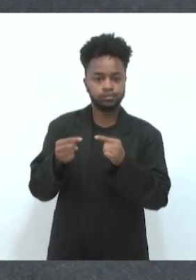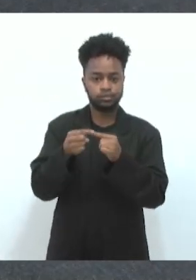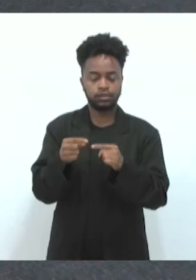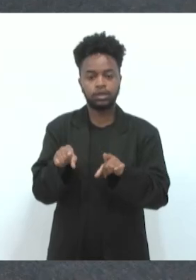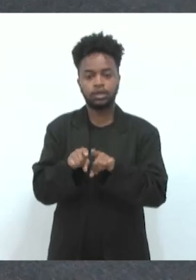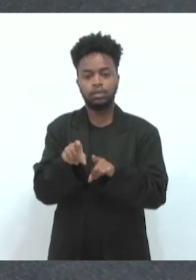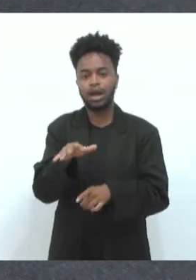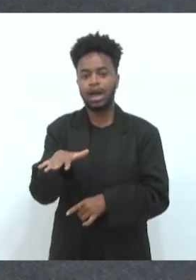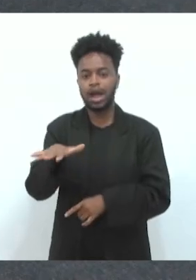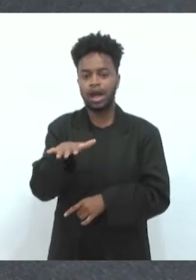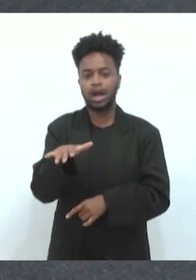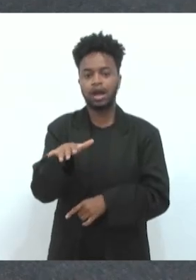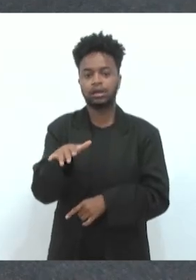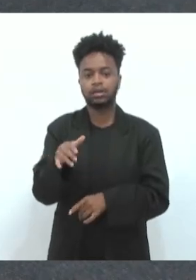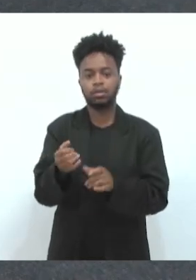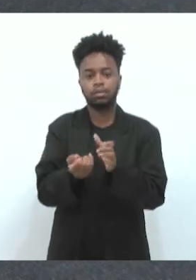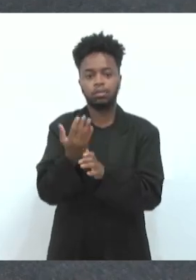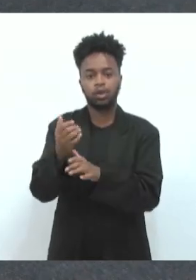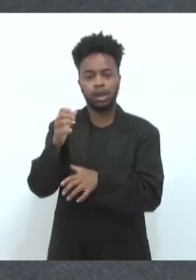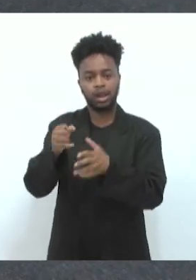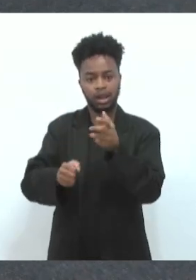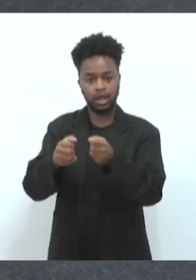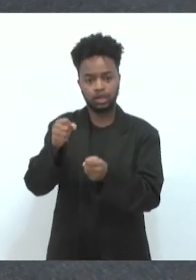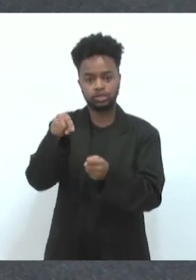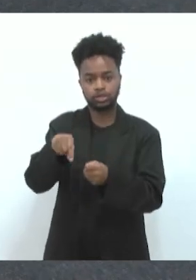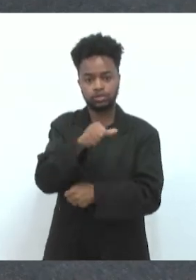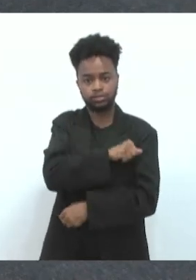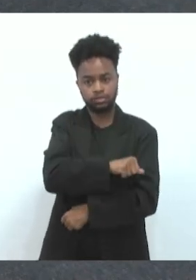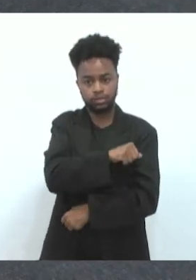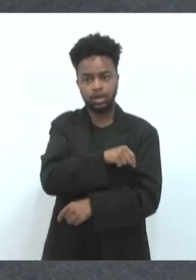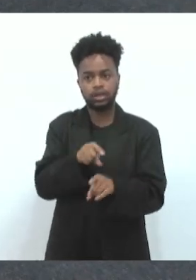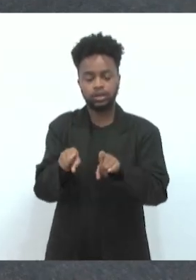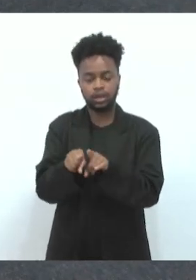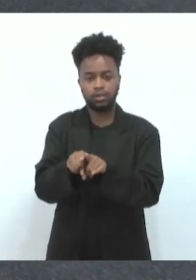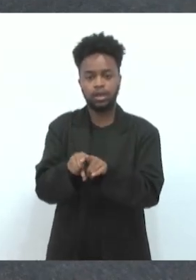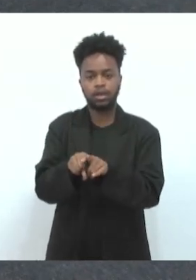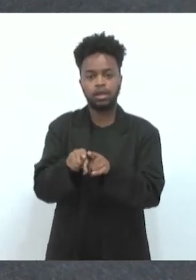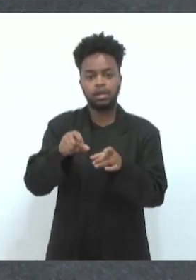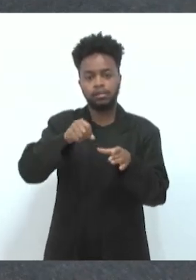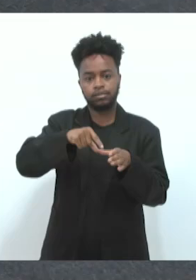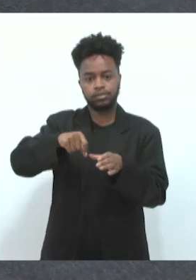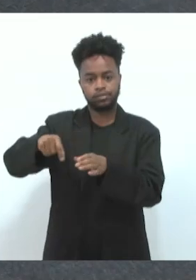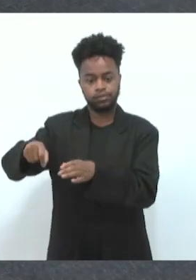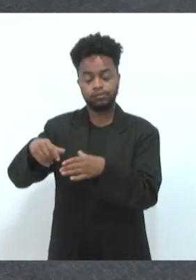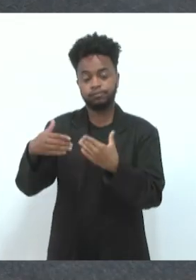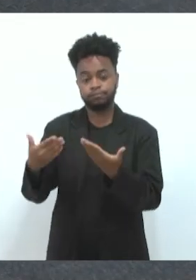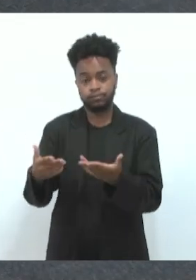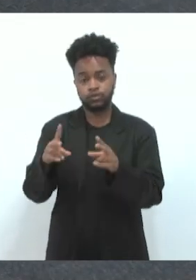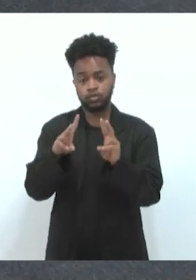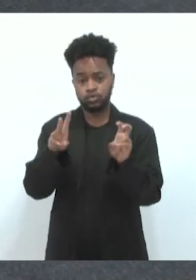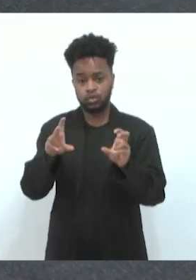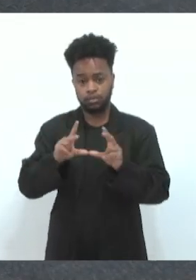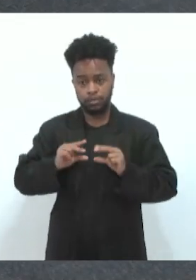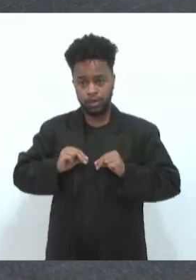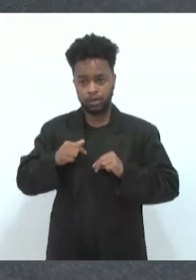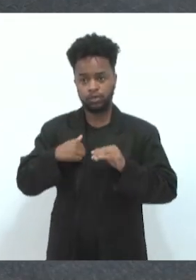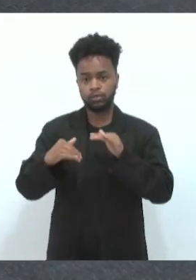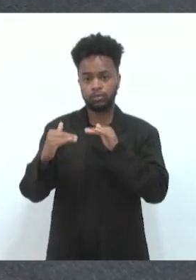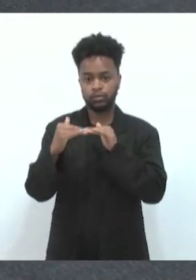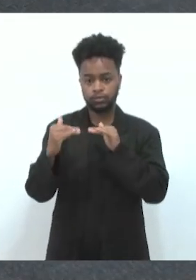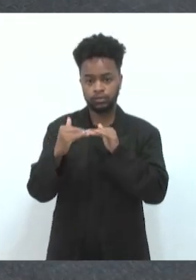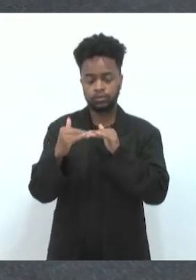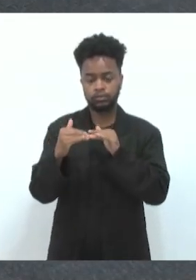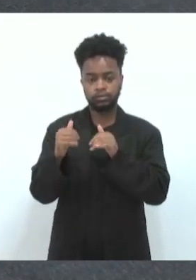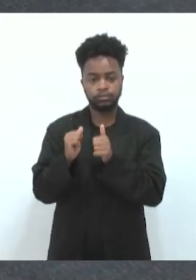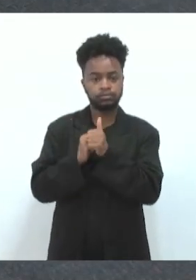zona leiteira do nosso estado é também uma zona de produção agrícola. Então, no mérito, favorável nos